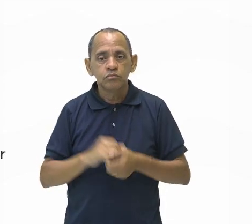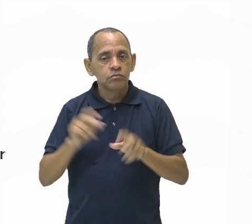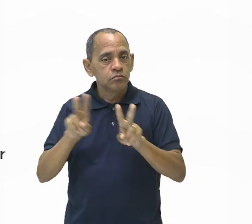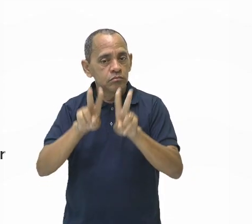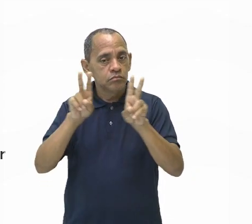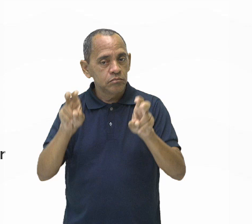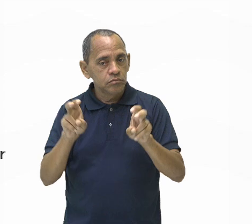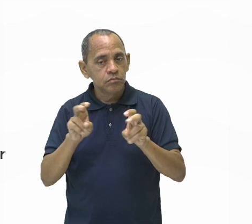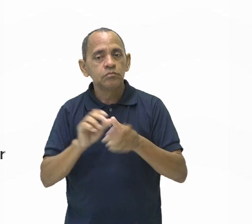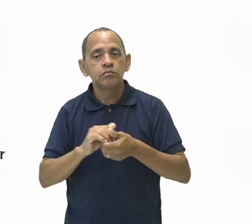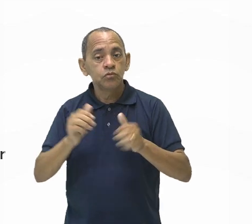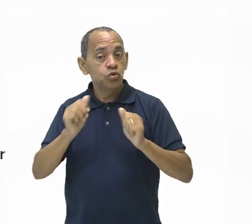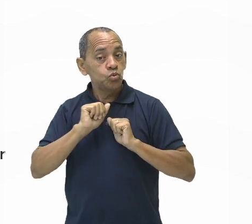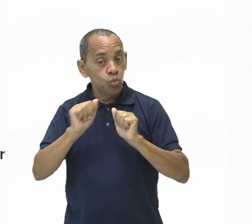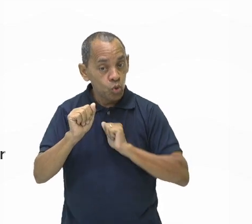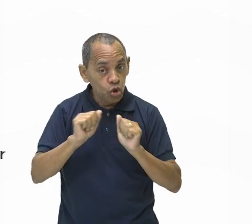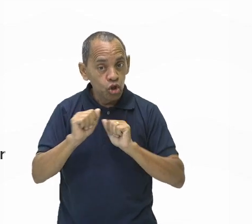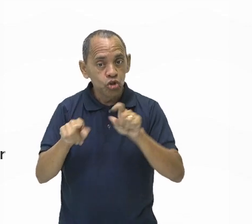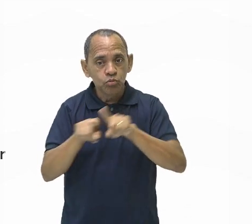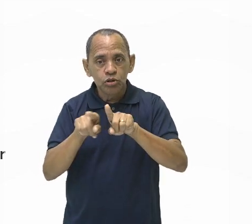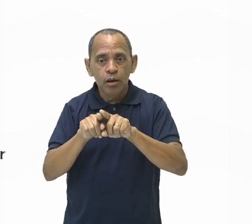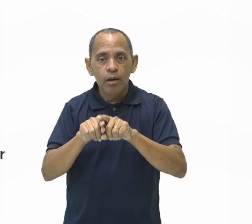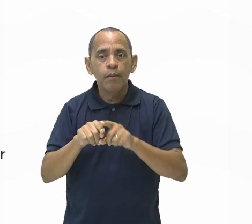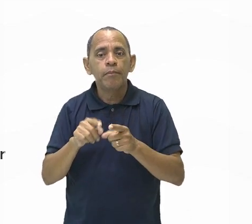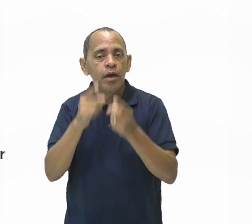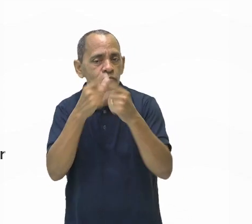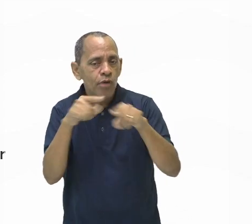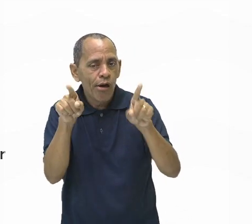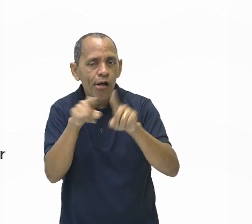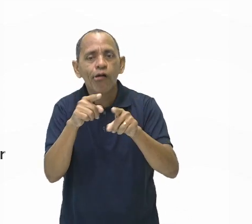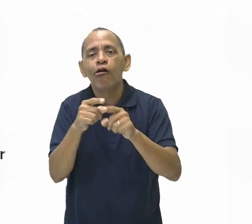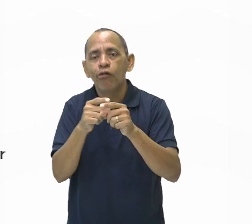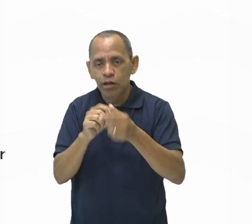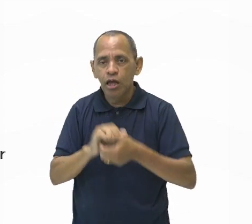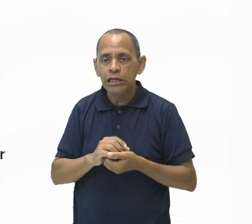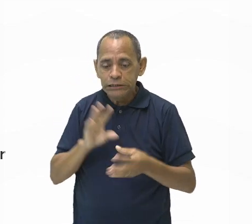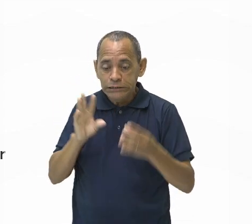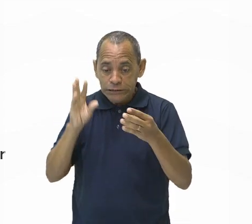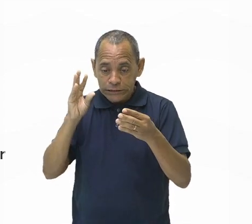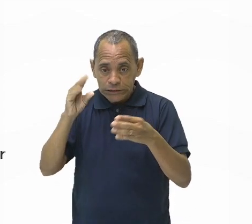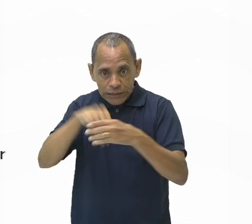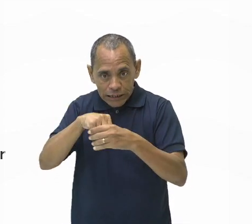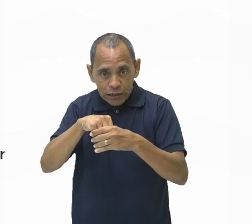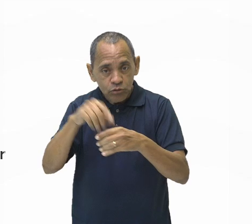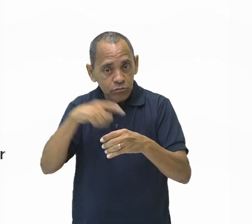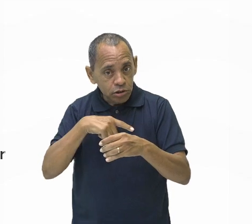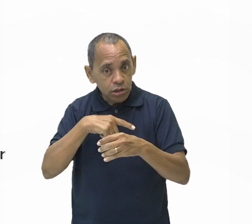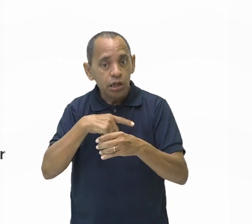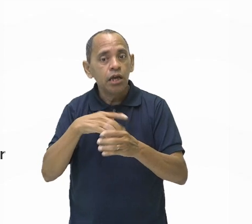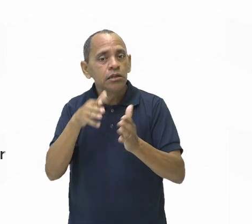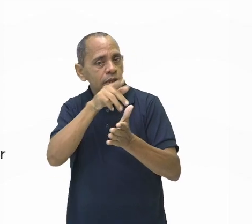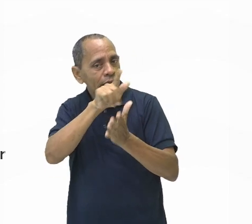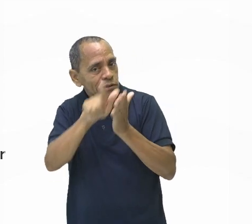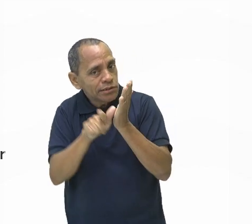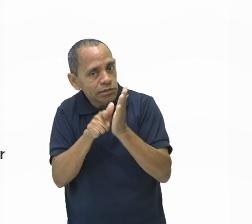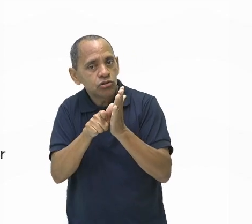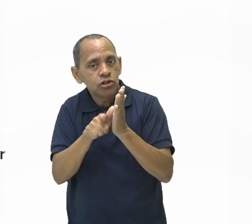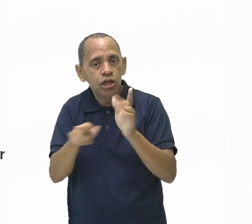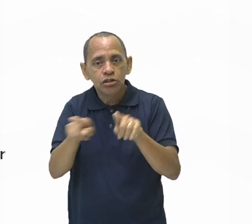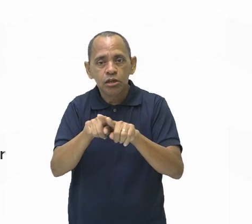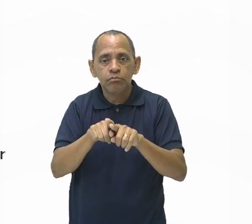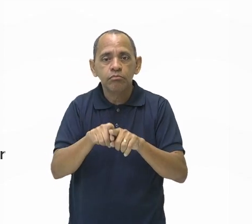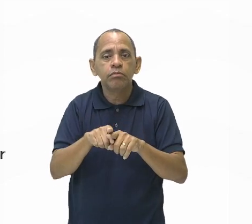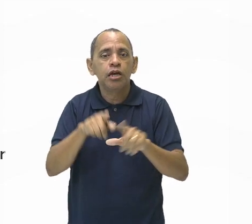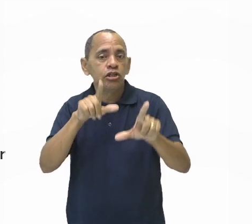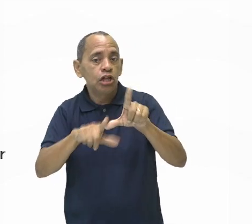ritmo e da melodia também, que está imbricado aí, além da parte linguística e discursiva das letras das